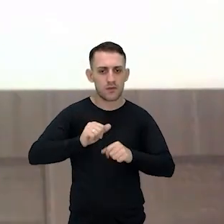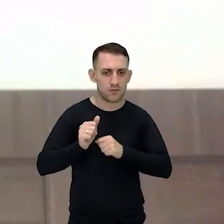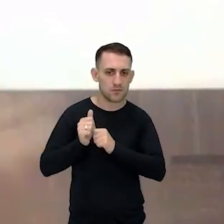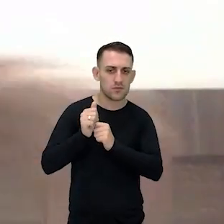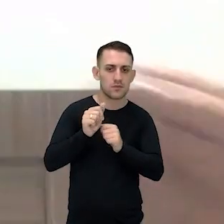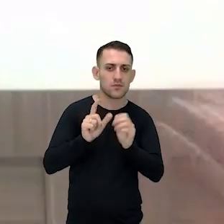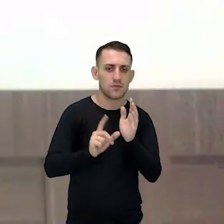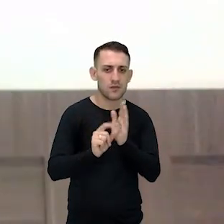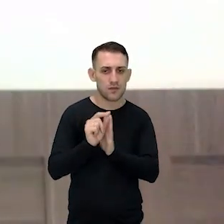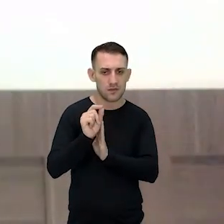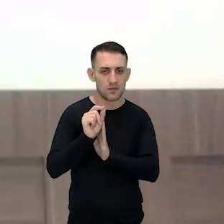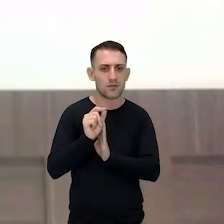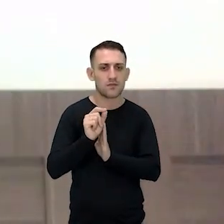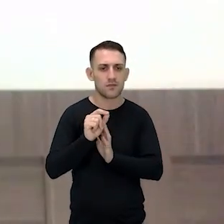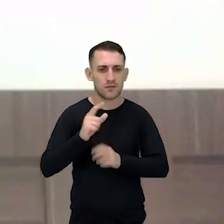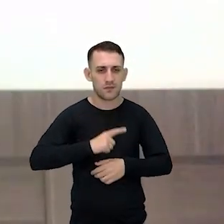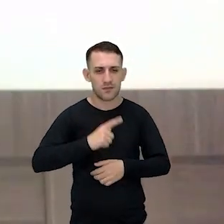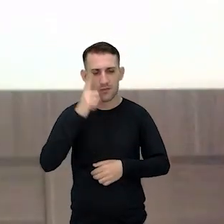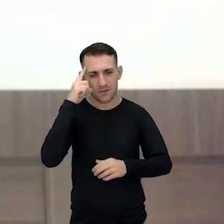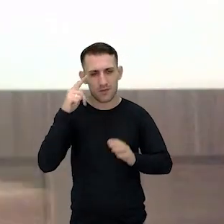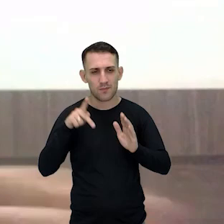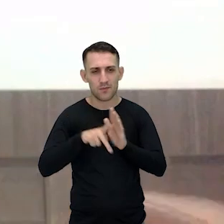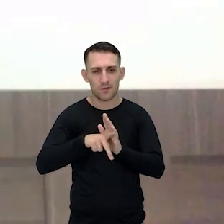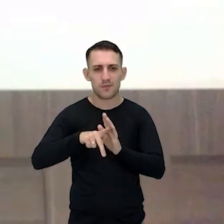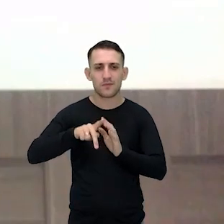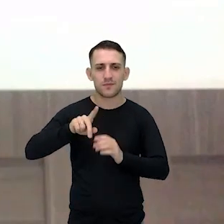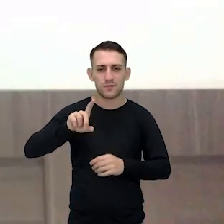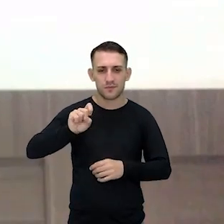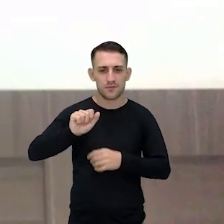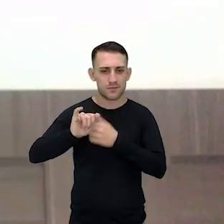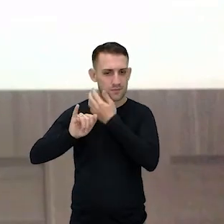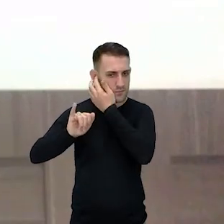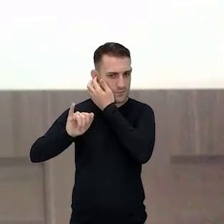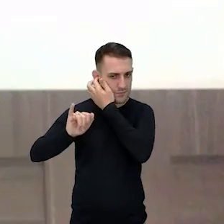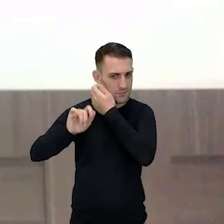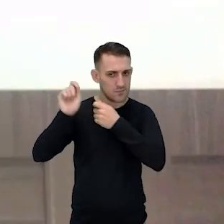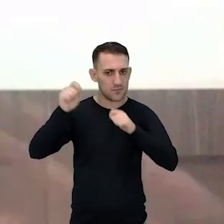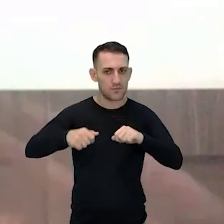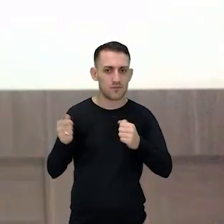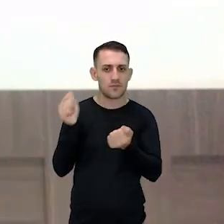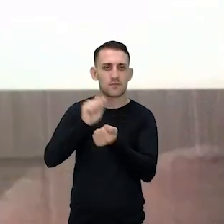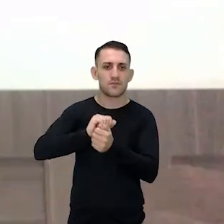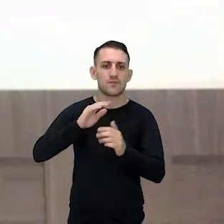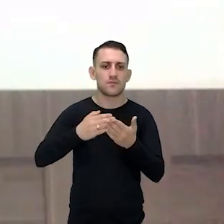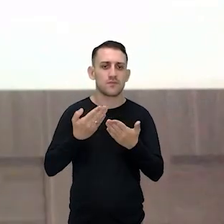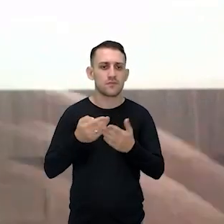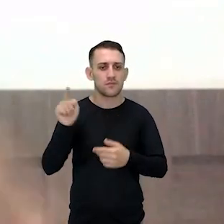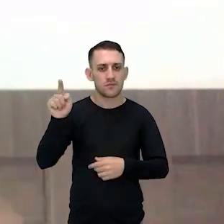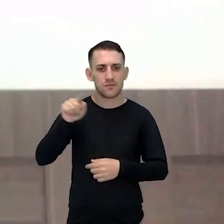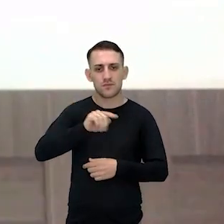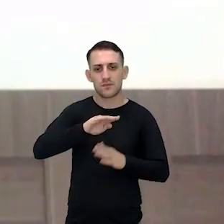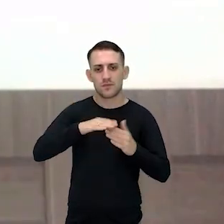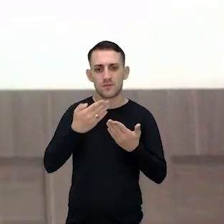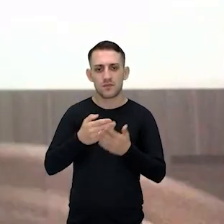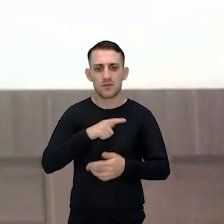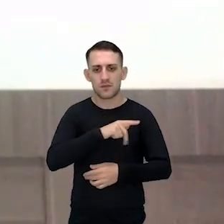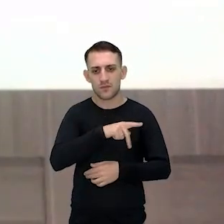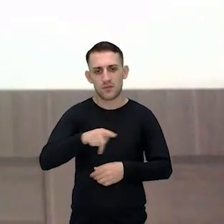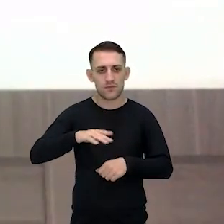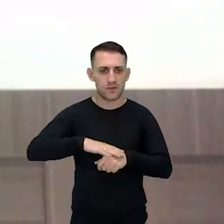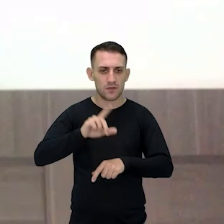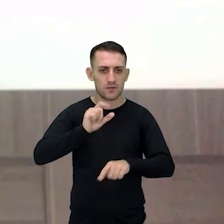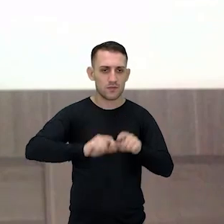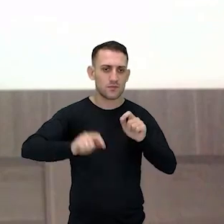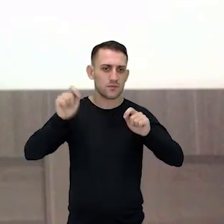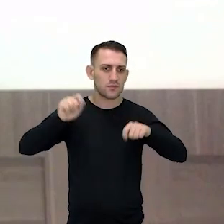essa ideia de CSI, né? Então, dá para adaptar para a eletiva. Na minha escola, tem uma professora que está fazendo uma eletiva, então é